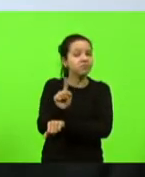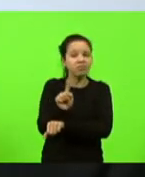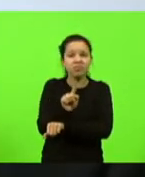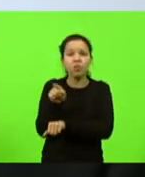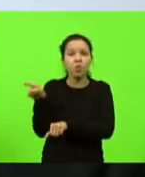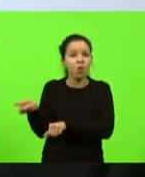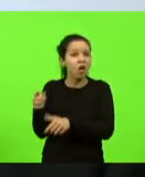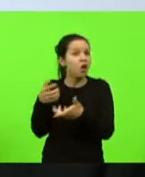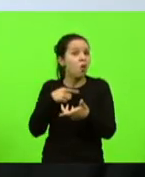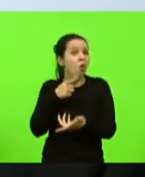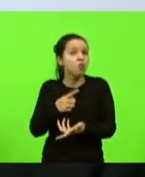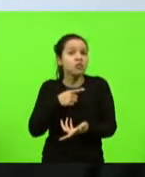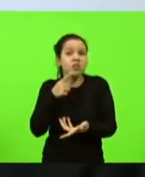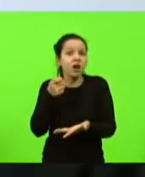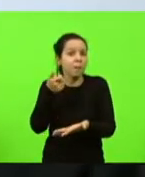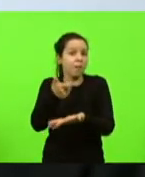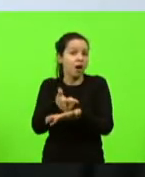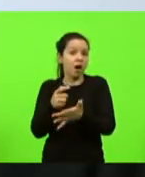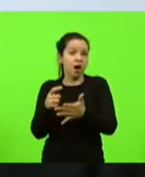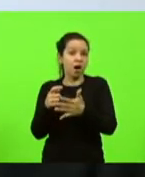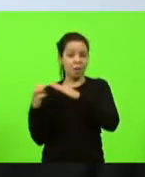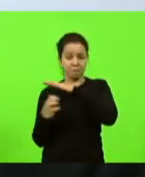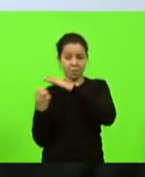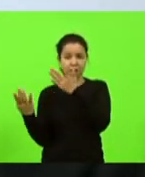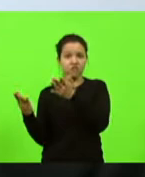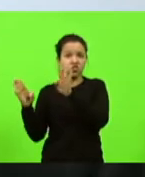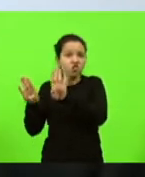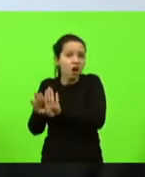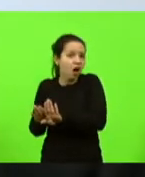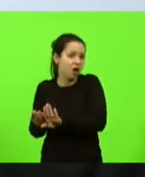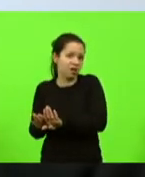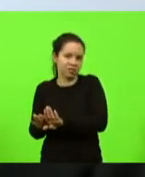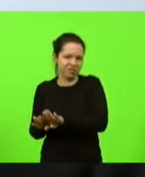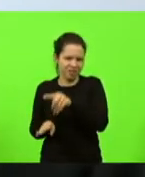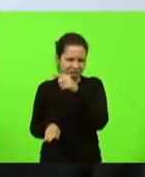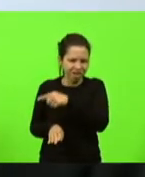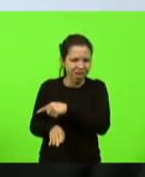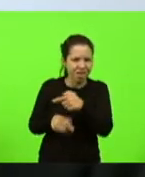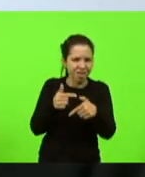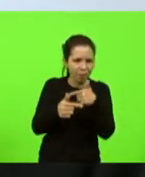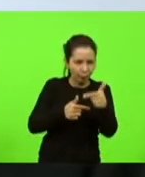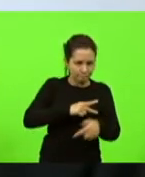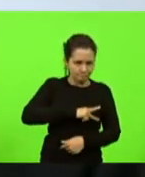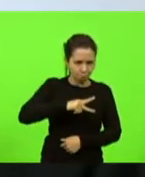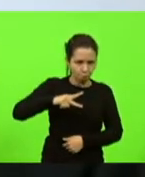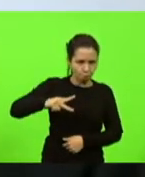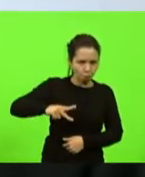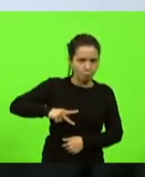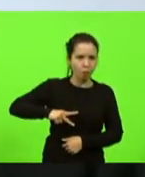dele. Ele não é funcionário público que recebe garantido todo mês.